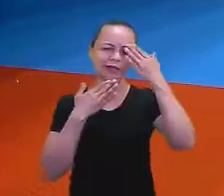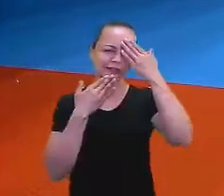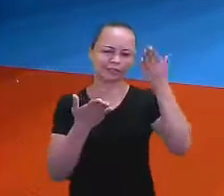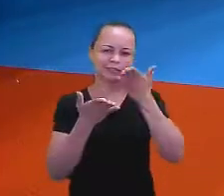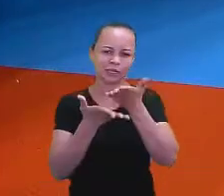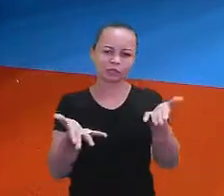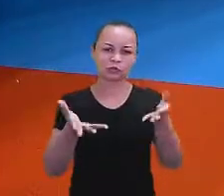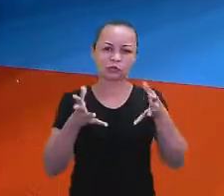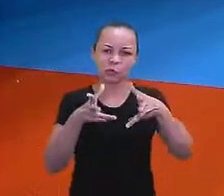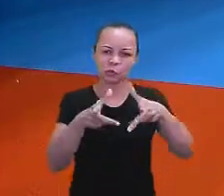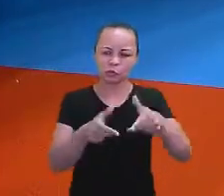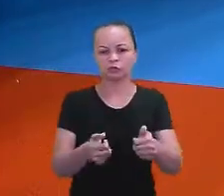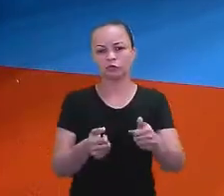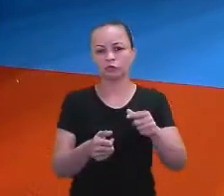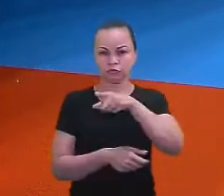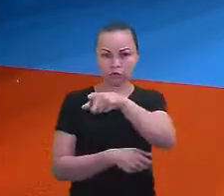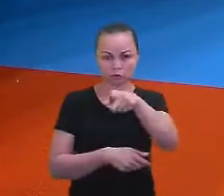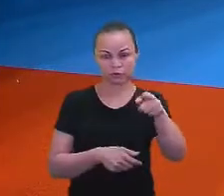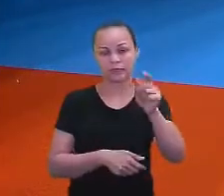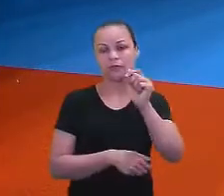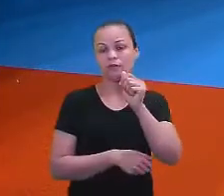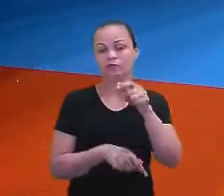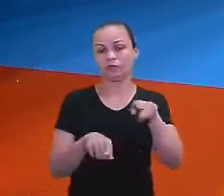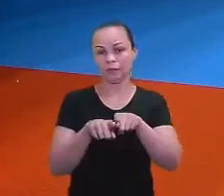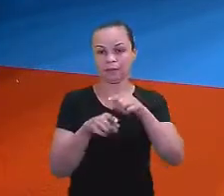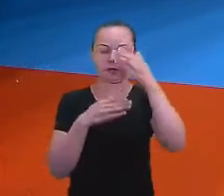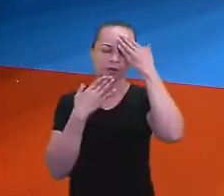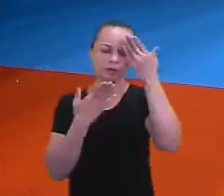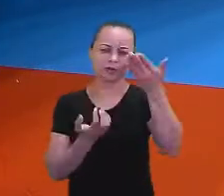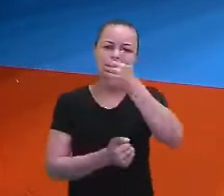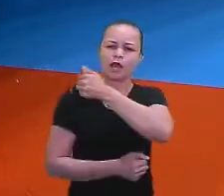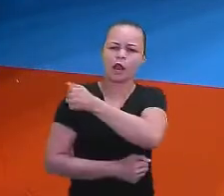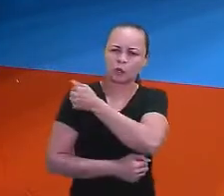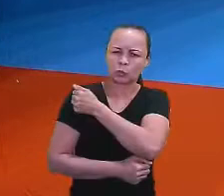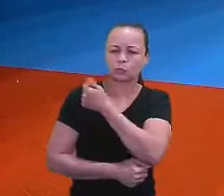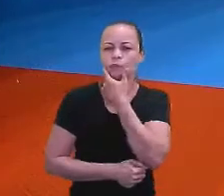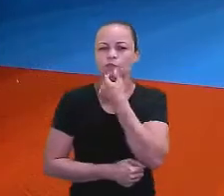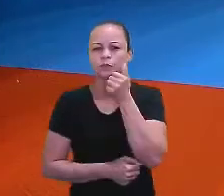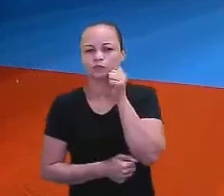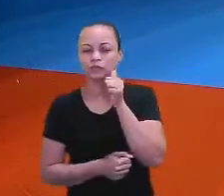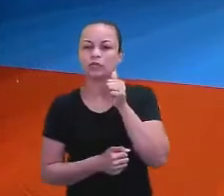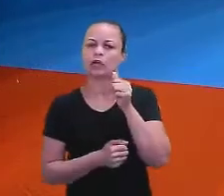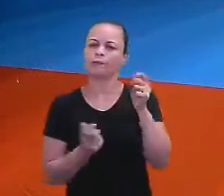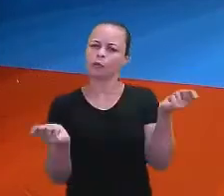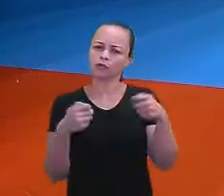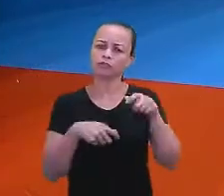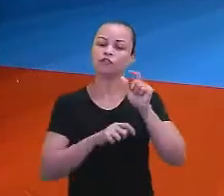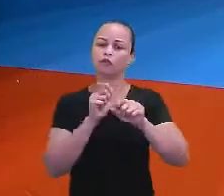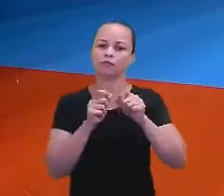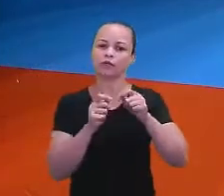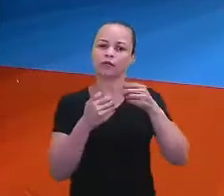claro, vou agradecer também a você, aluno e aluno, porque isso aqui só é possível graças a